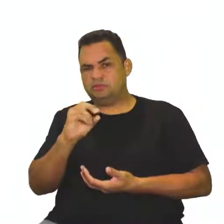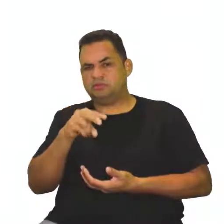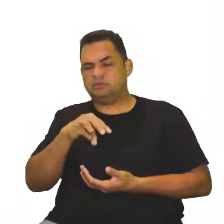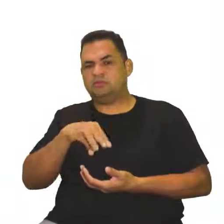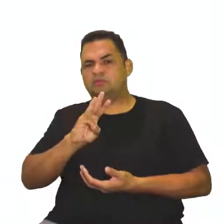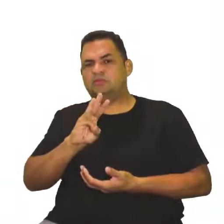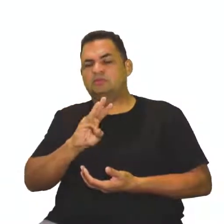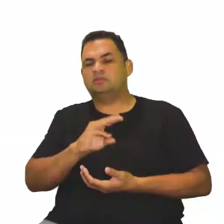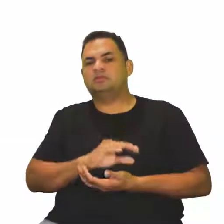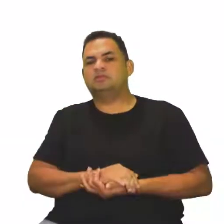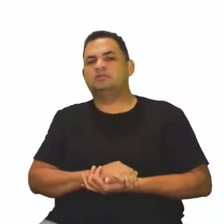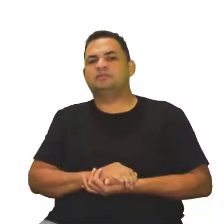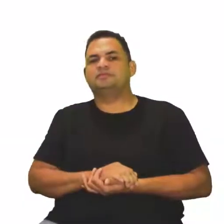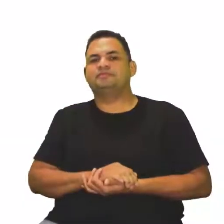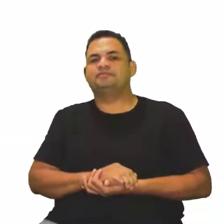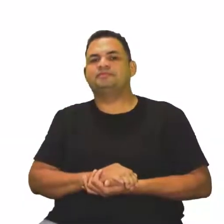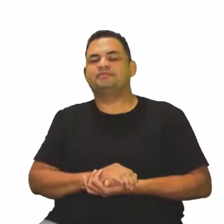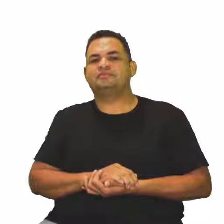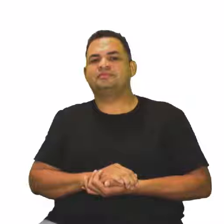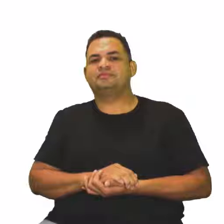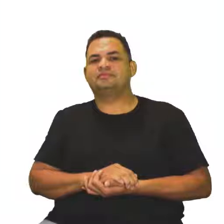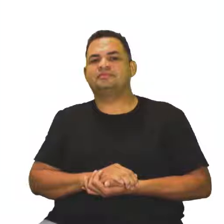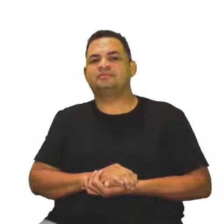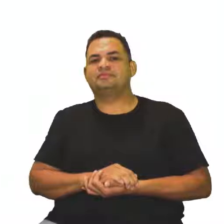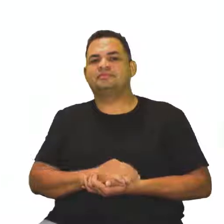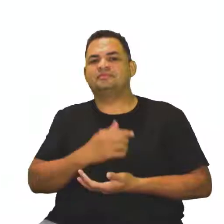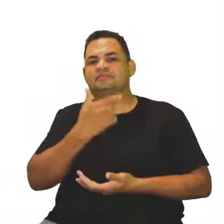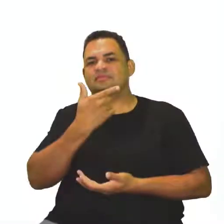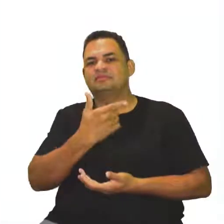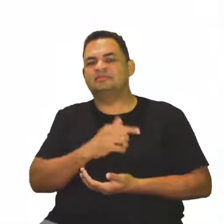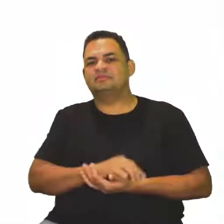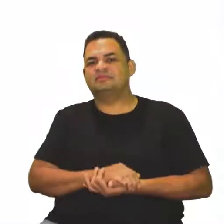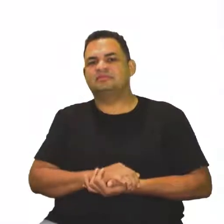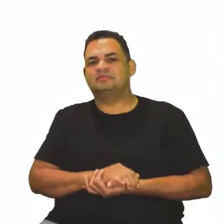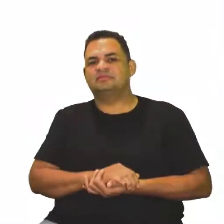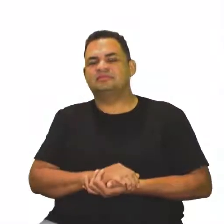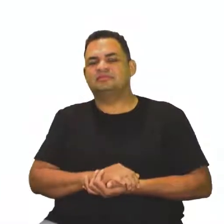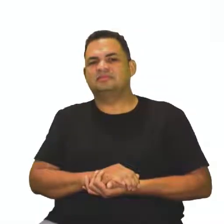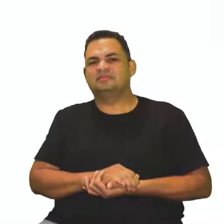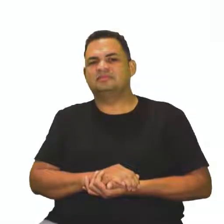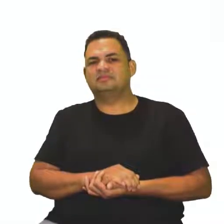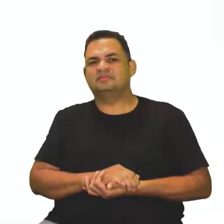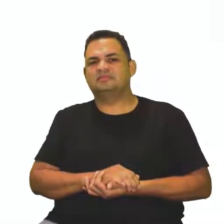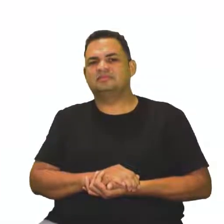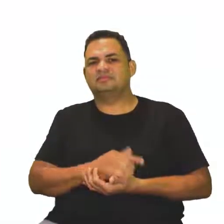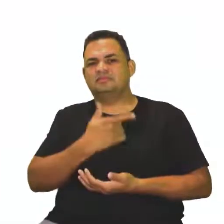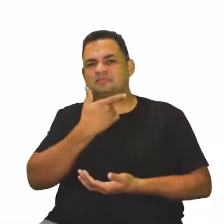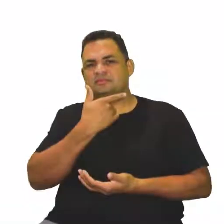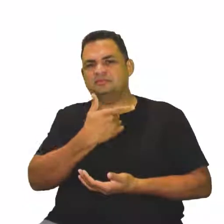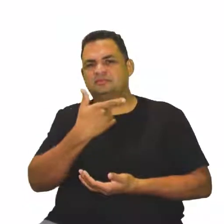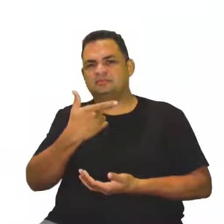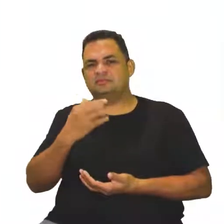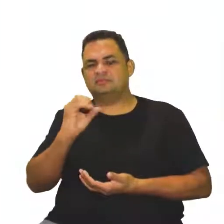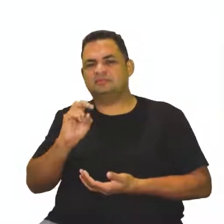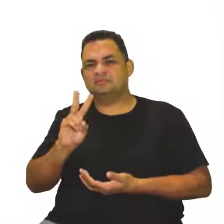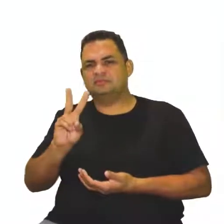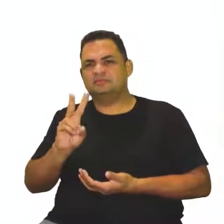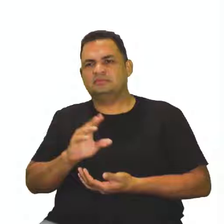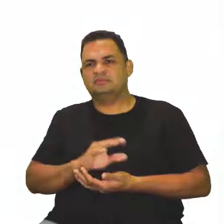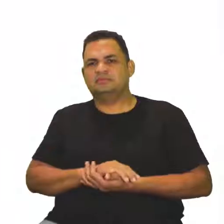vocês estavam prestando atenção, tá? Eu tenho aqui 2.200 watts, 220